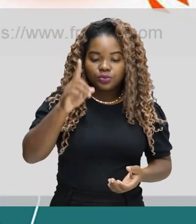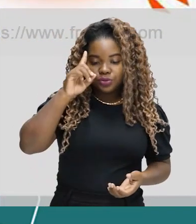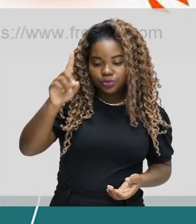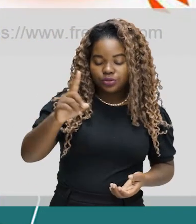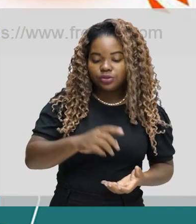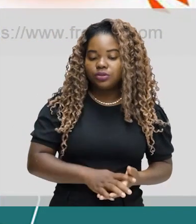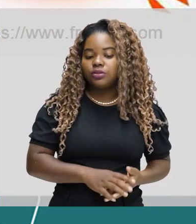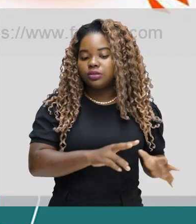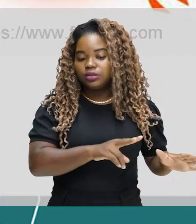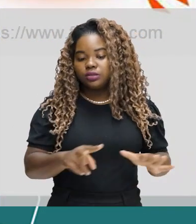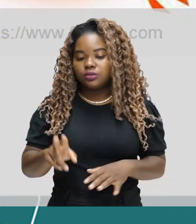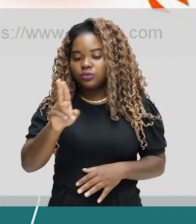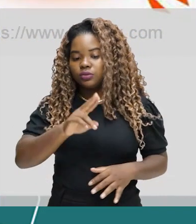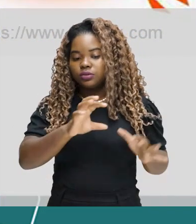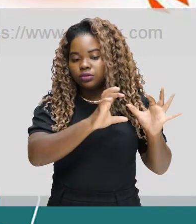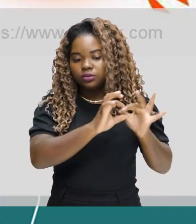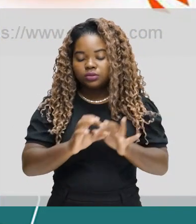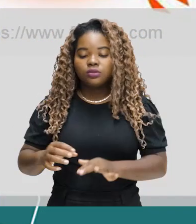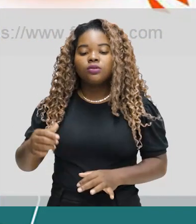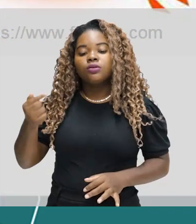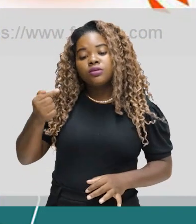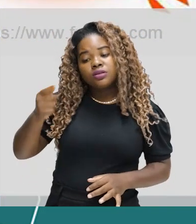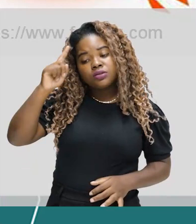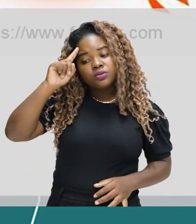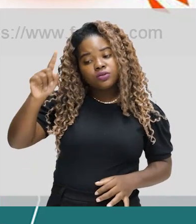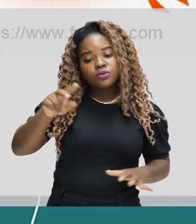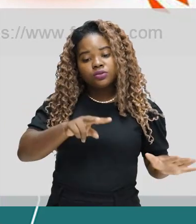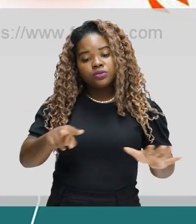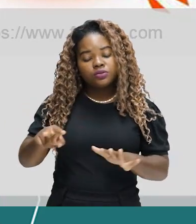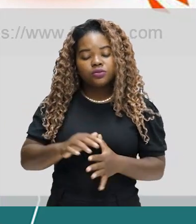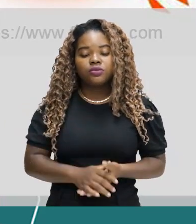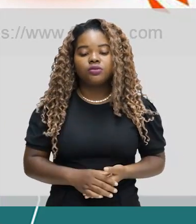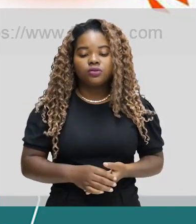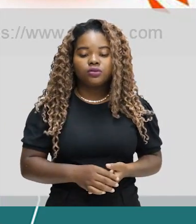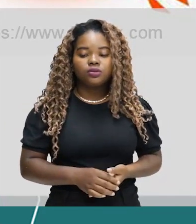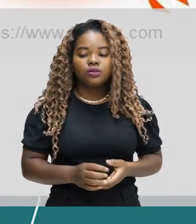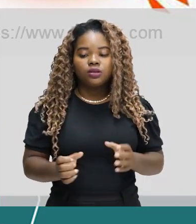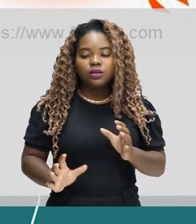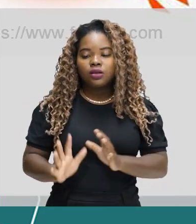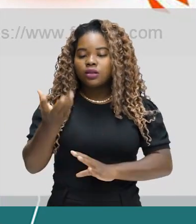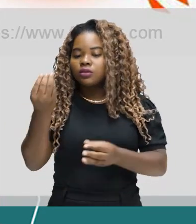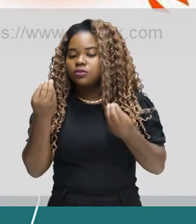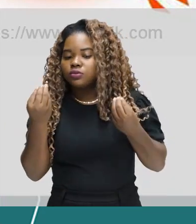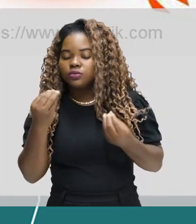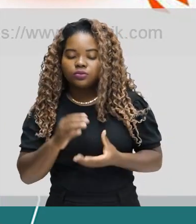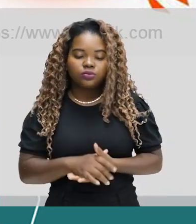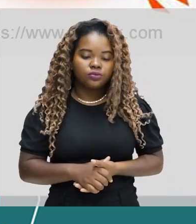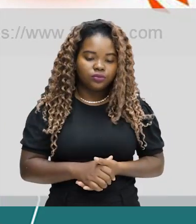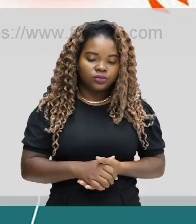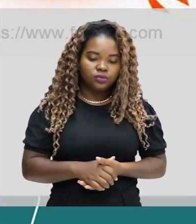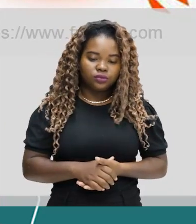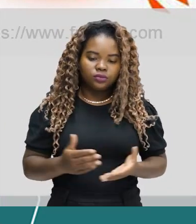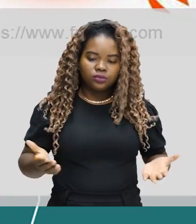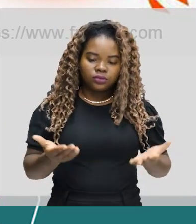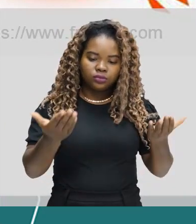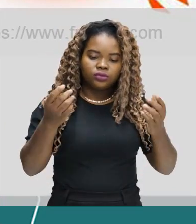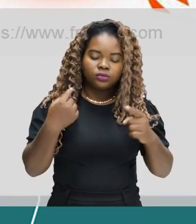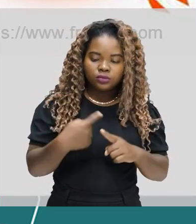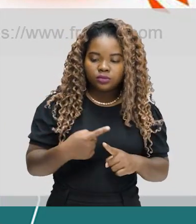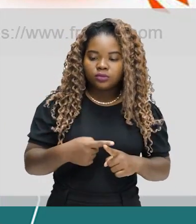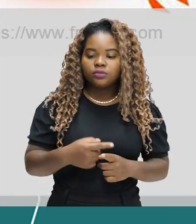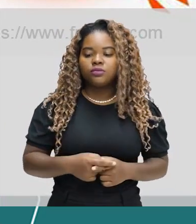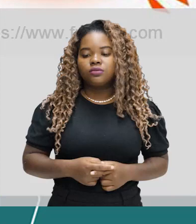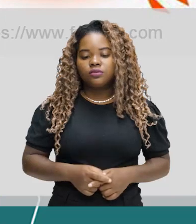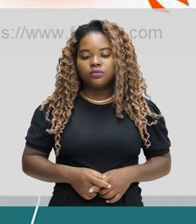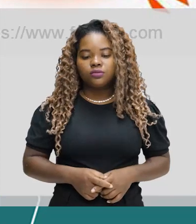em contexto. Os 7 dias da semana, falando bem rapidamente sobre a origem, eles são motivados, por exemplo,